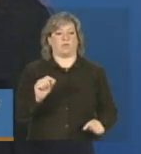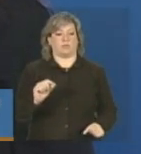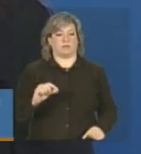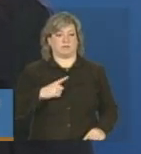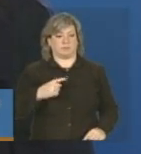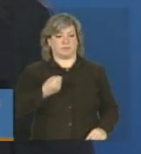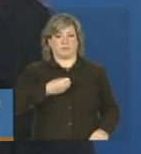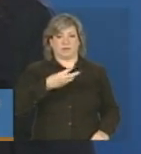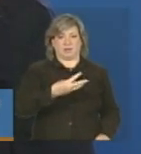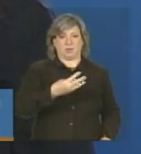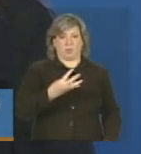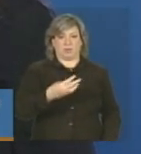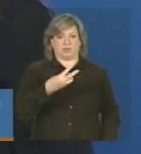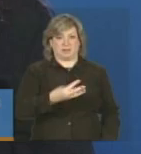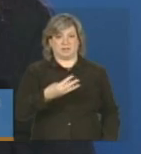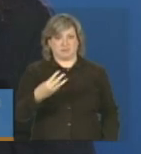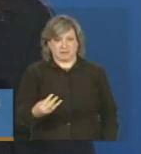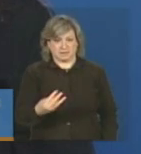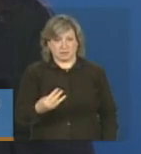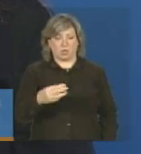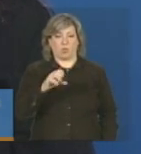é